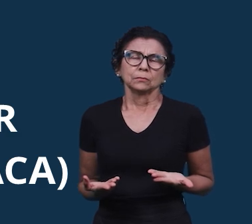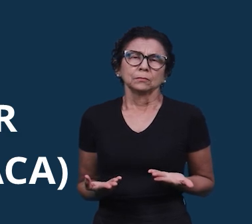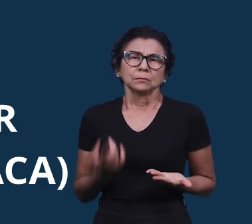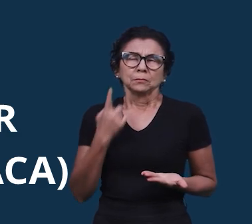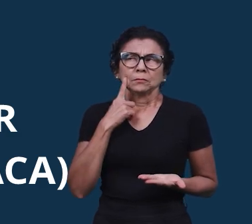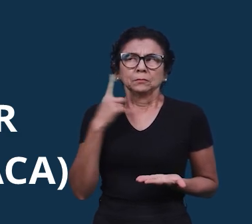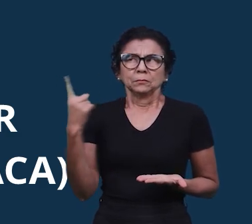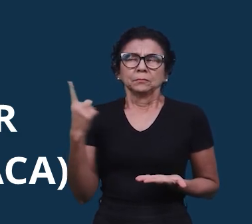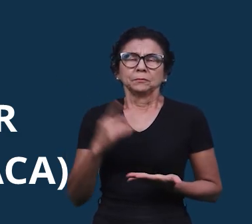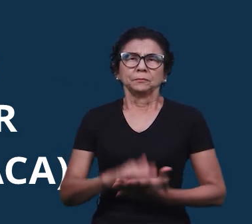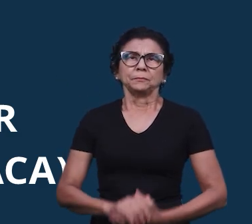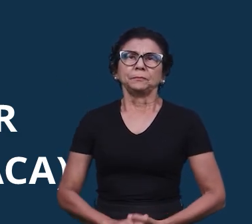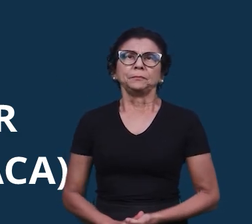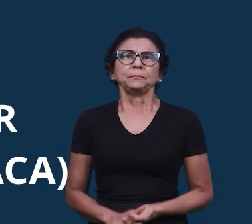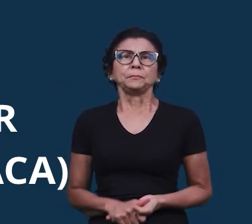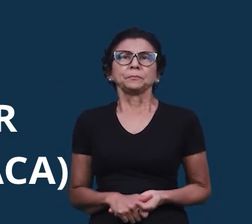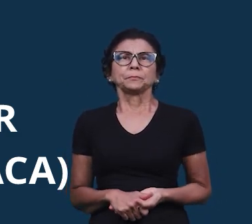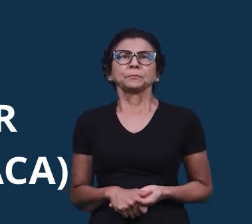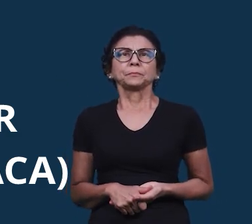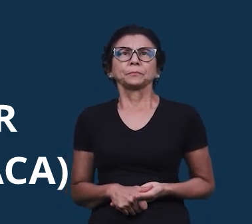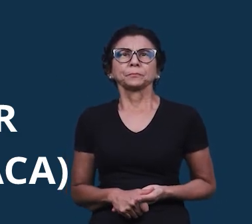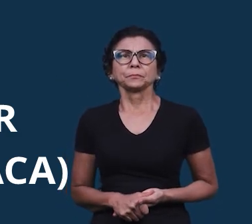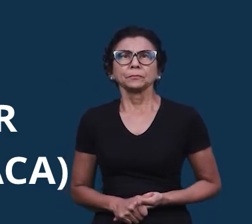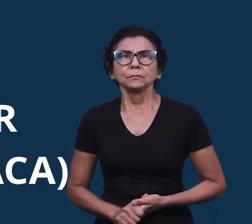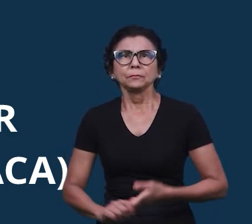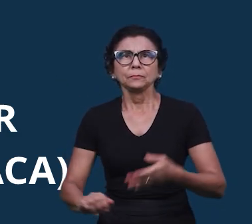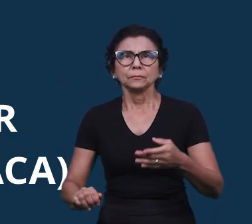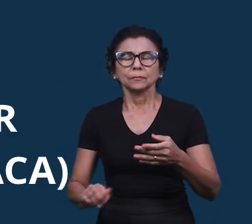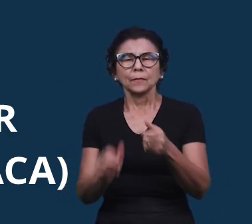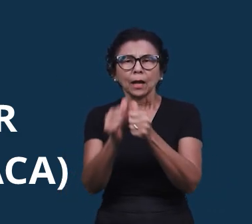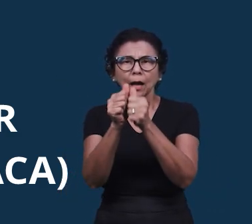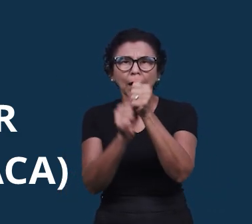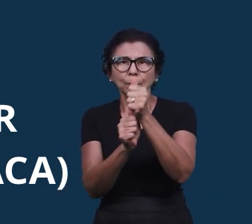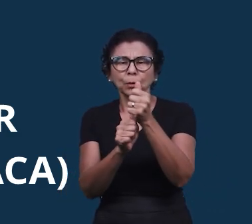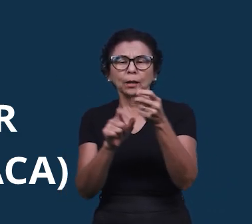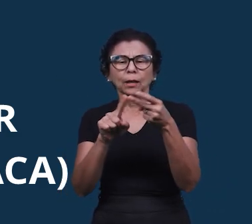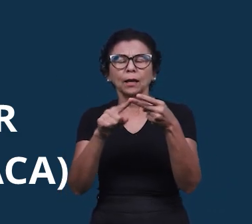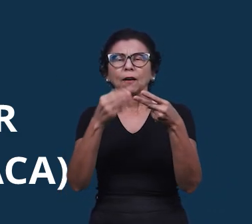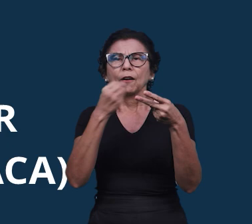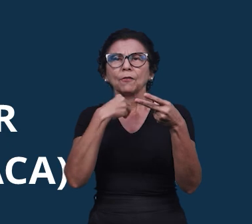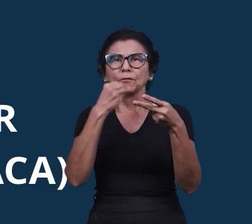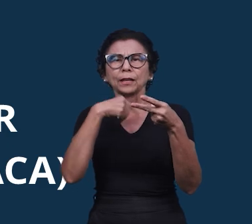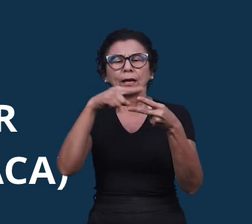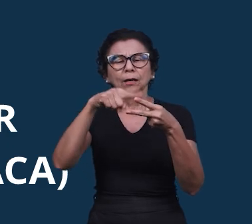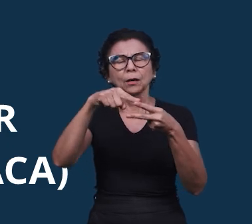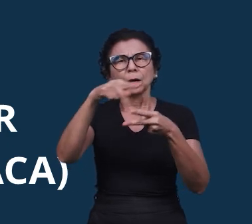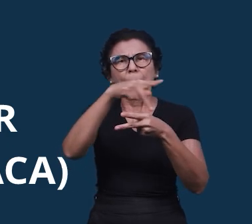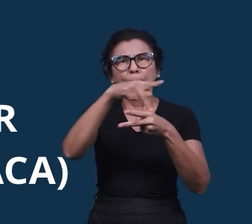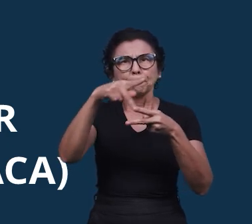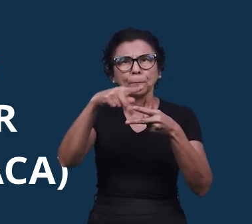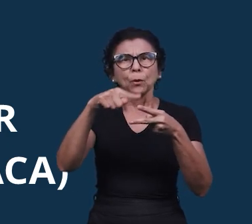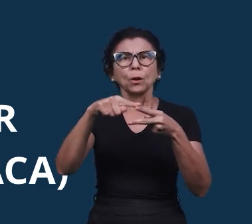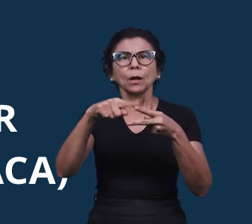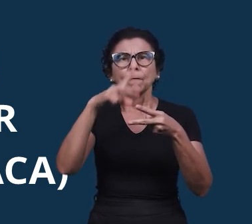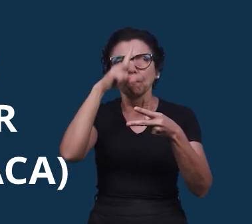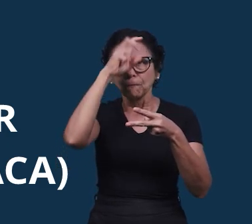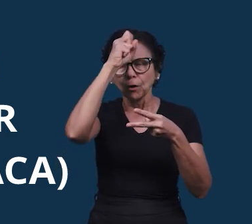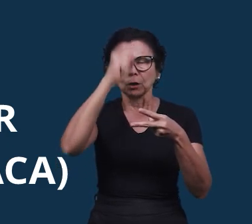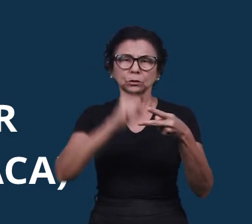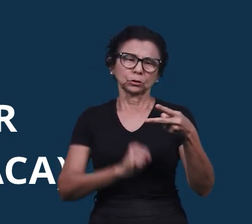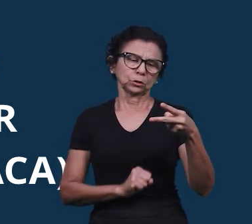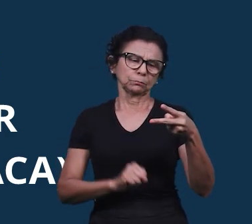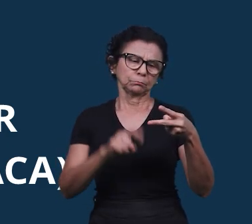aqui, ó. A parte apolar é a parte mais fraca. A parte polar é a parte